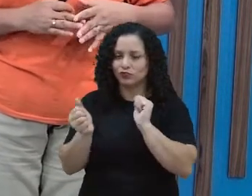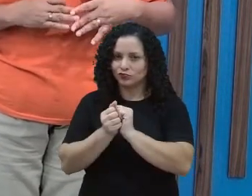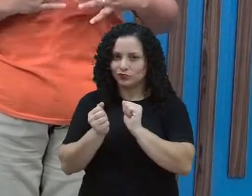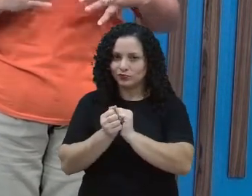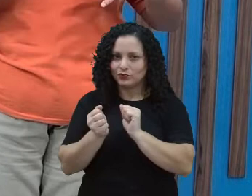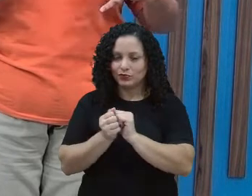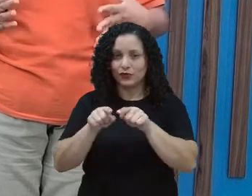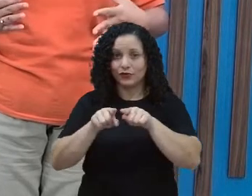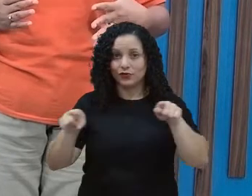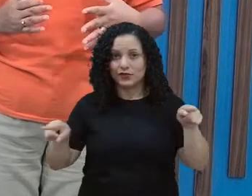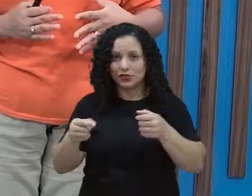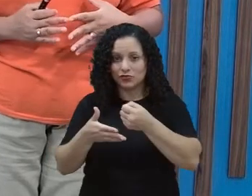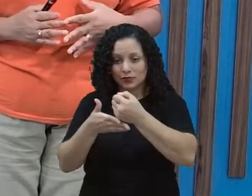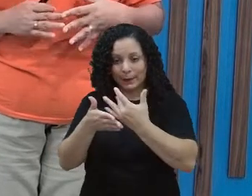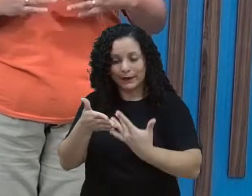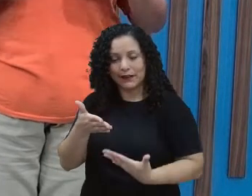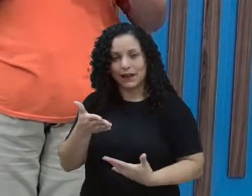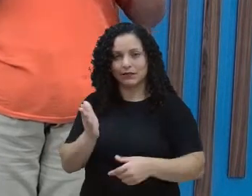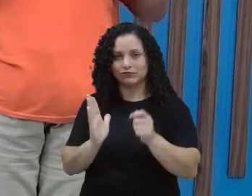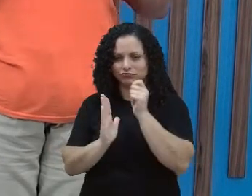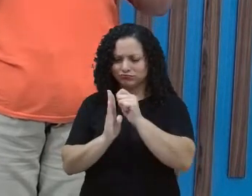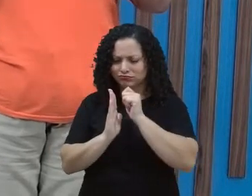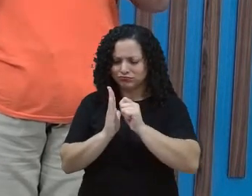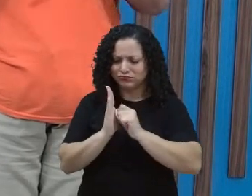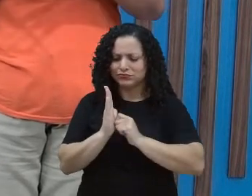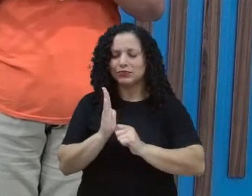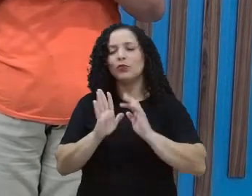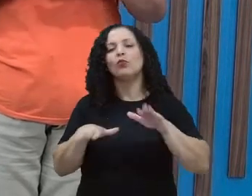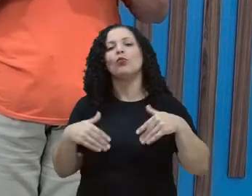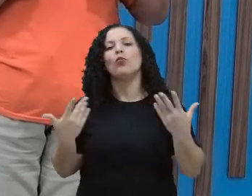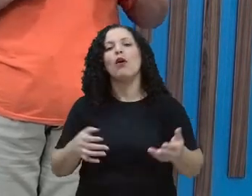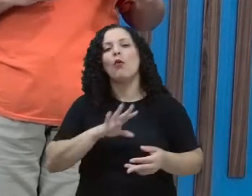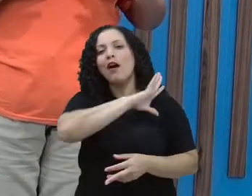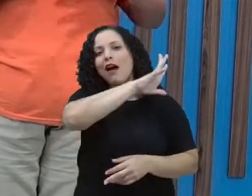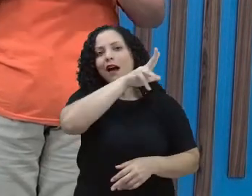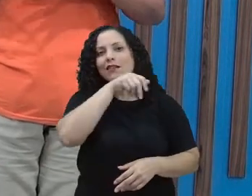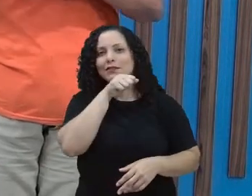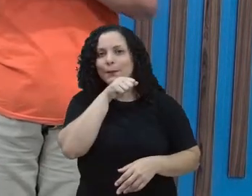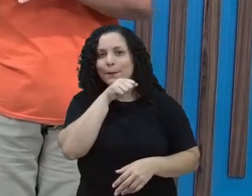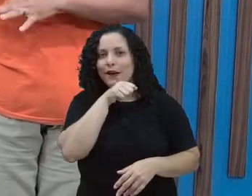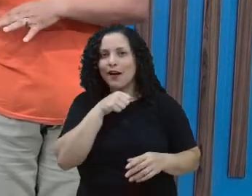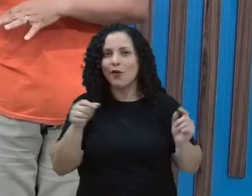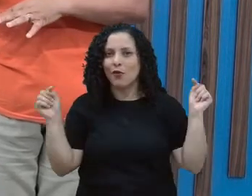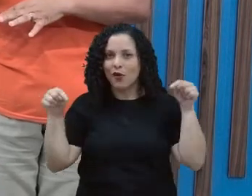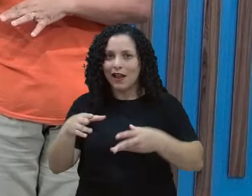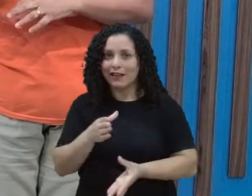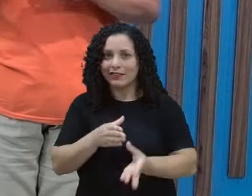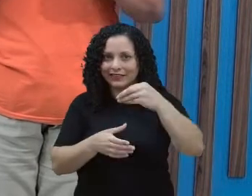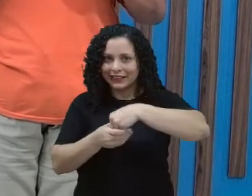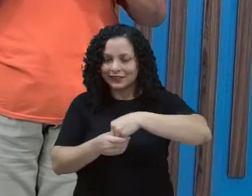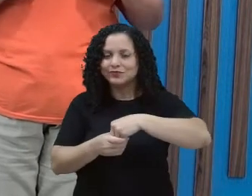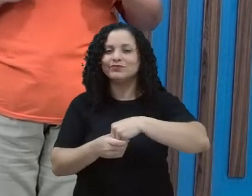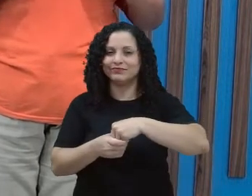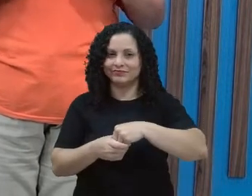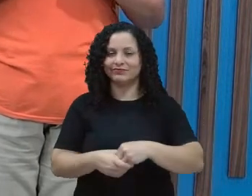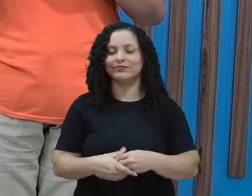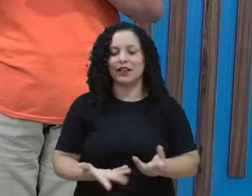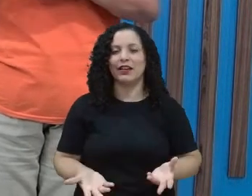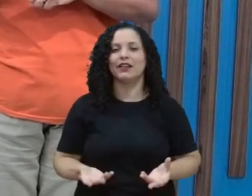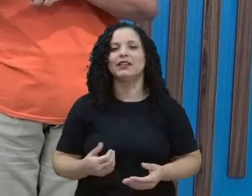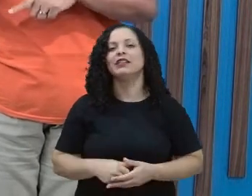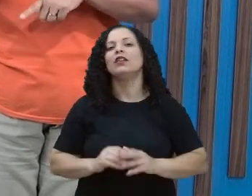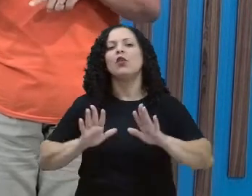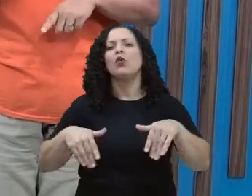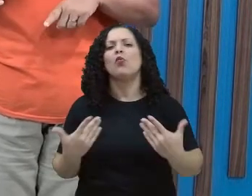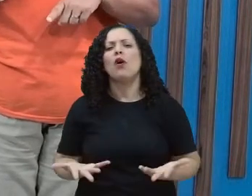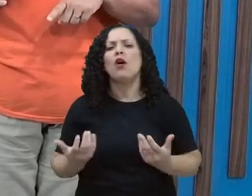vão escrever aí no caderno de vocês sobre um animal que vive na floresta amazônica. Escreva o nome do animal